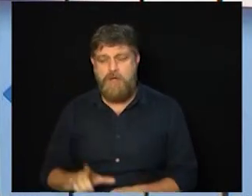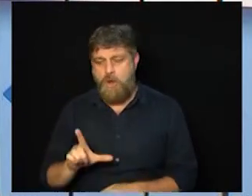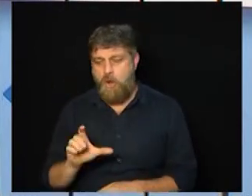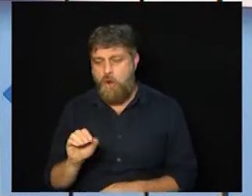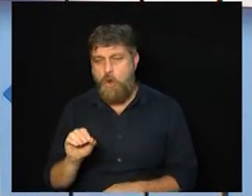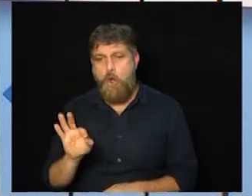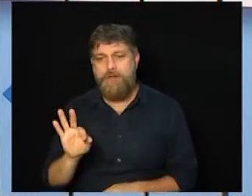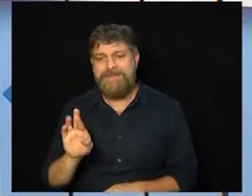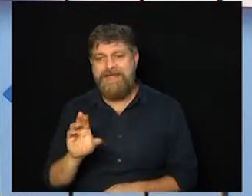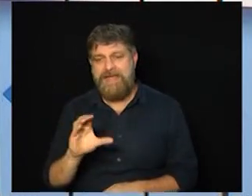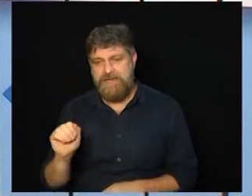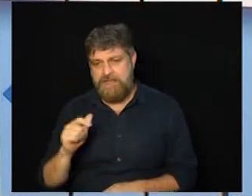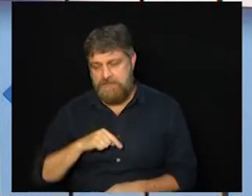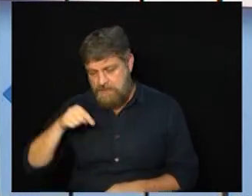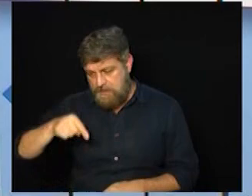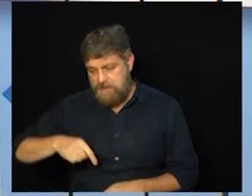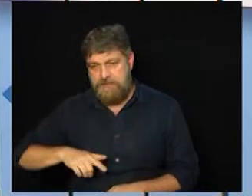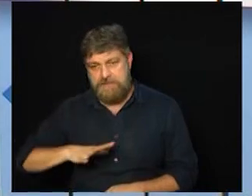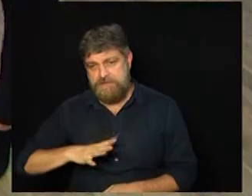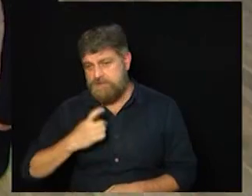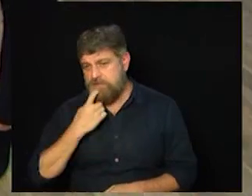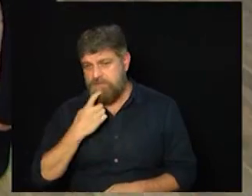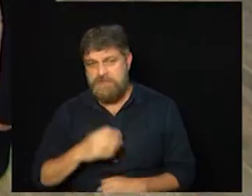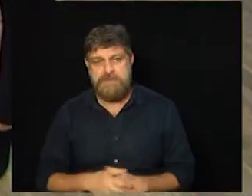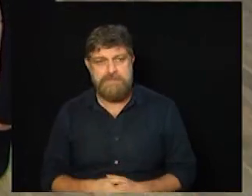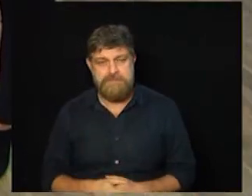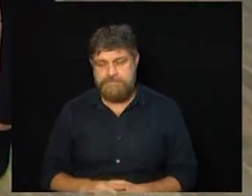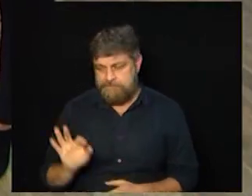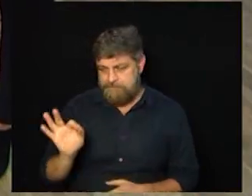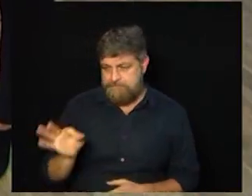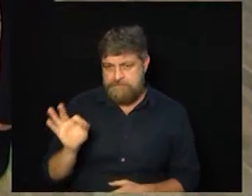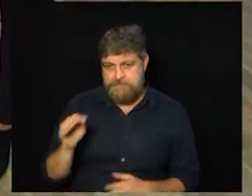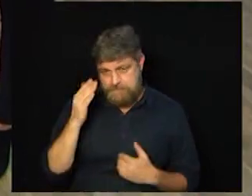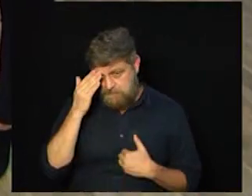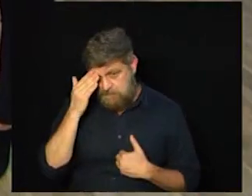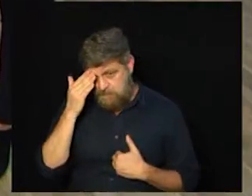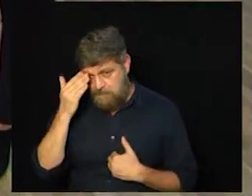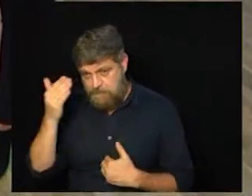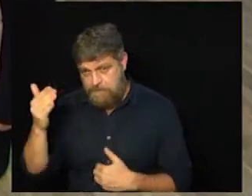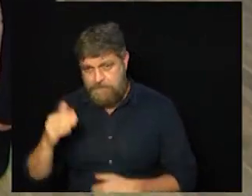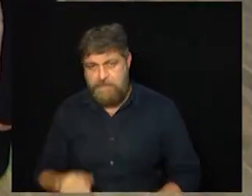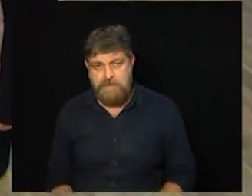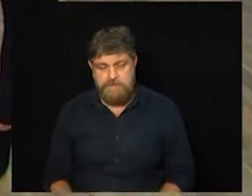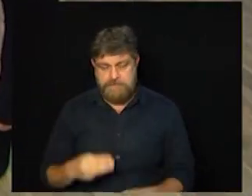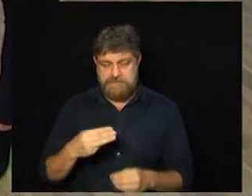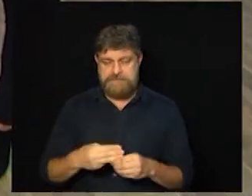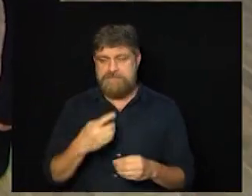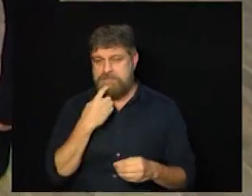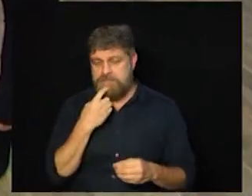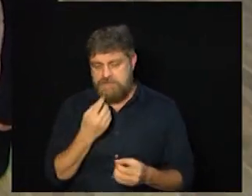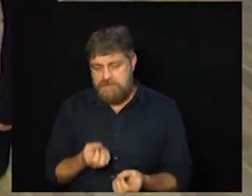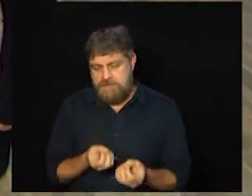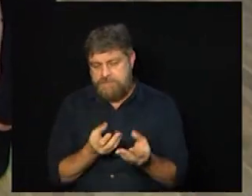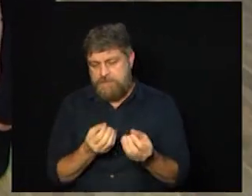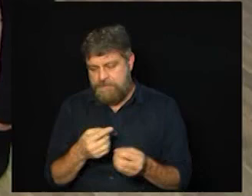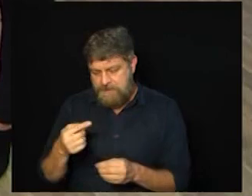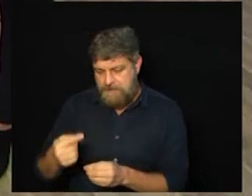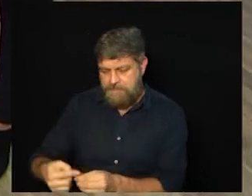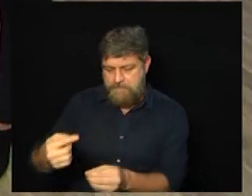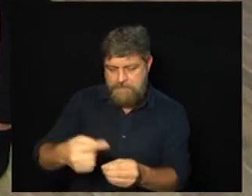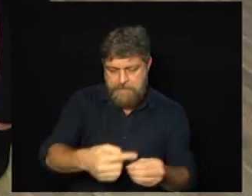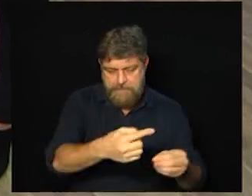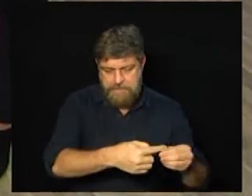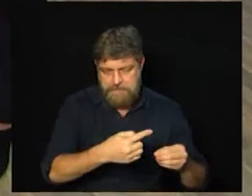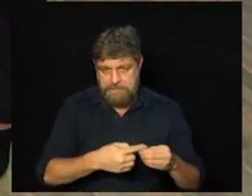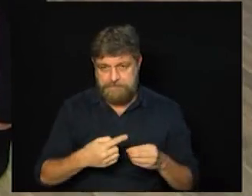aqui na sua cidade ou daqui da nossa região eu agradeço pelas informações aqui de campinas e de toda a